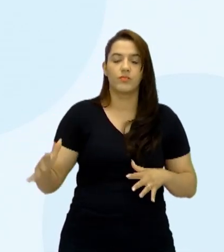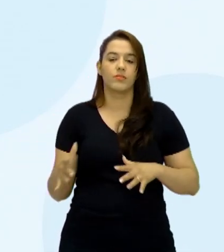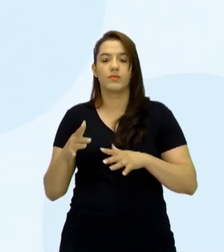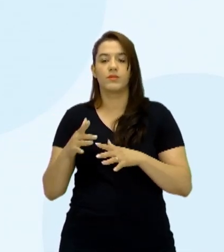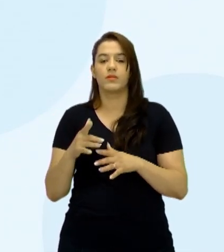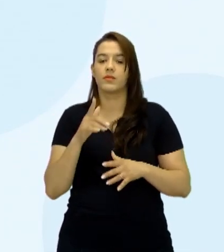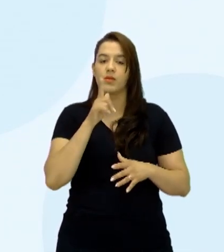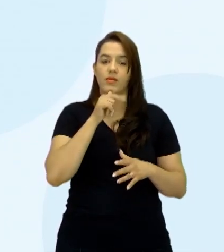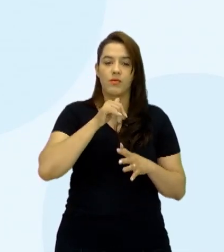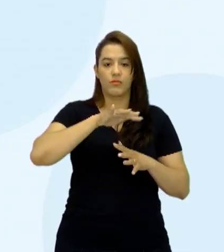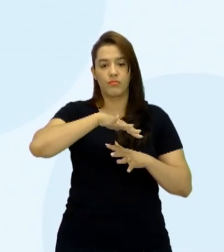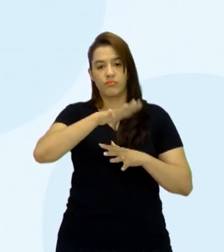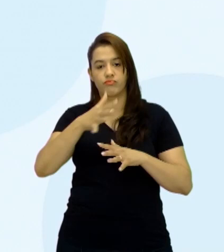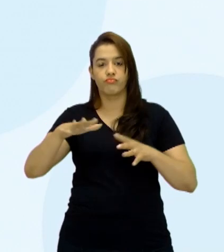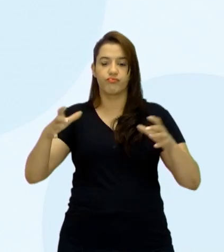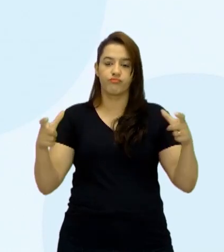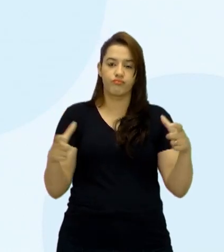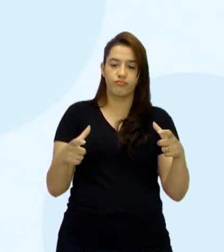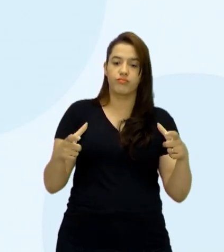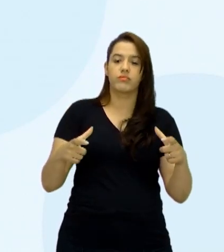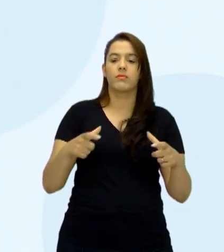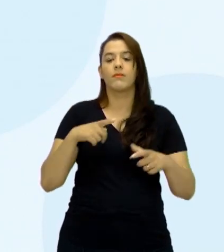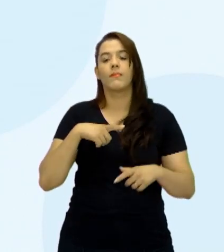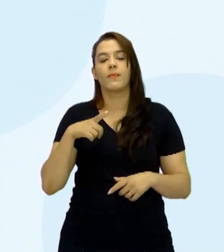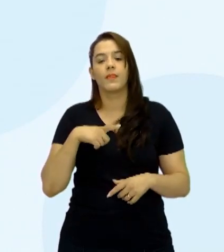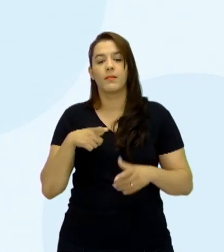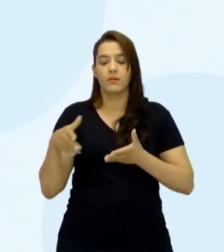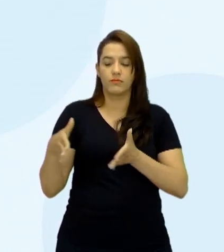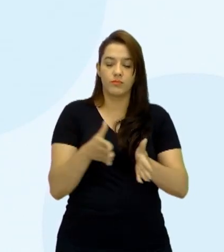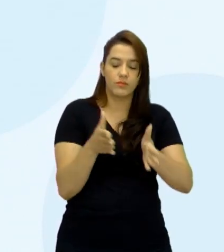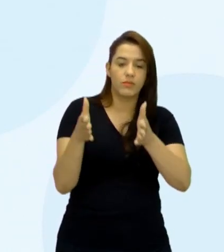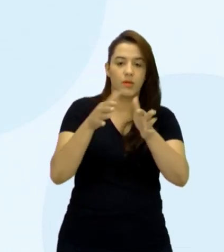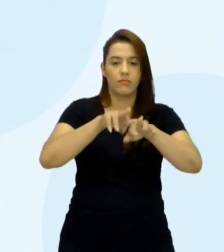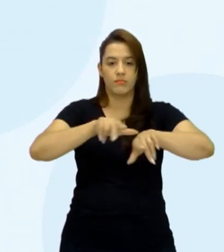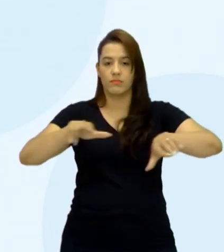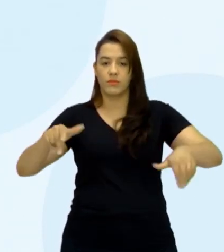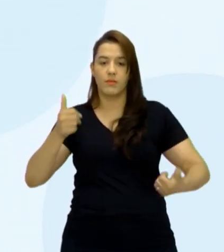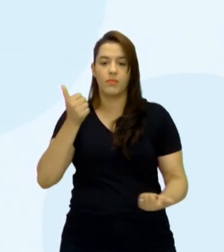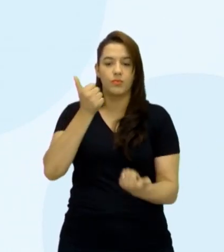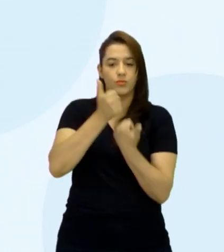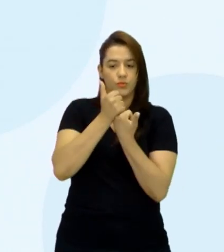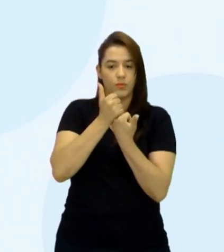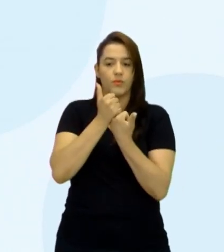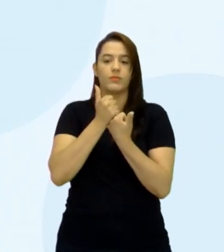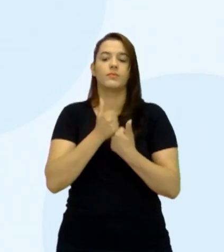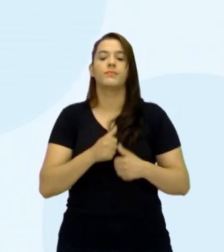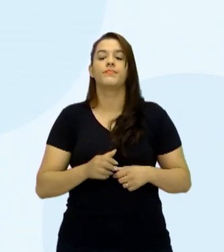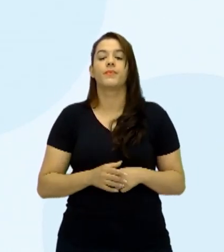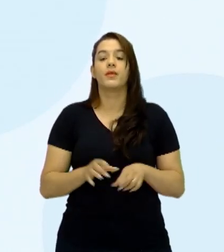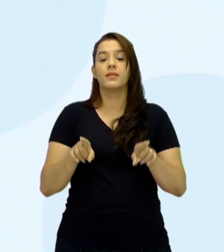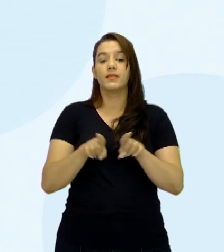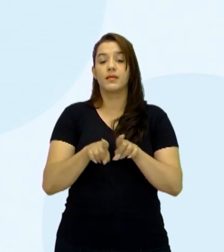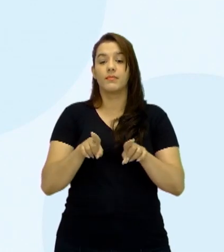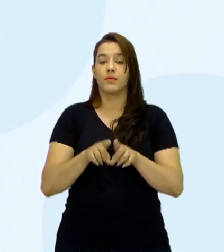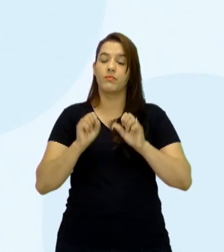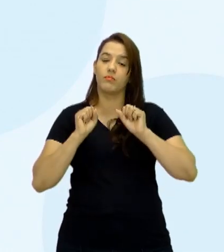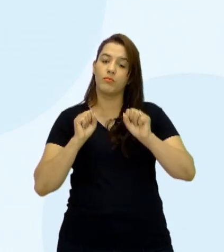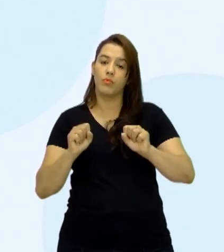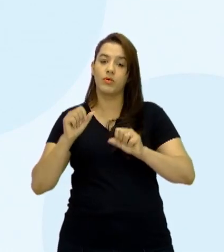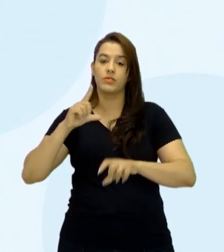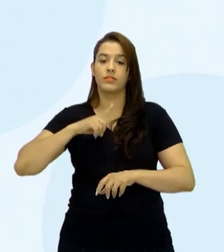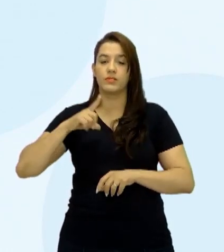com uma superfície ali de suporte, mas eu também posso ter a Terra